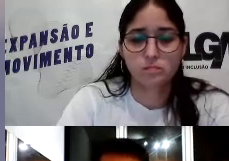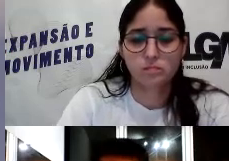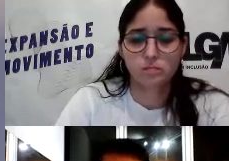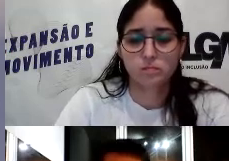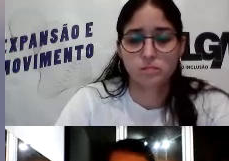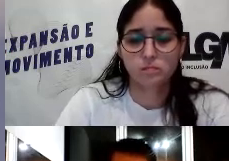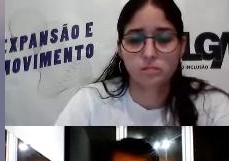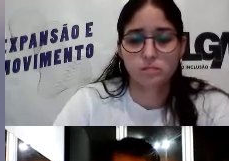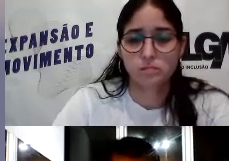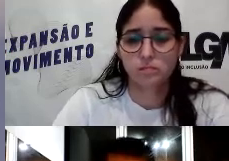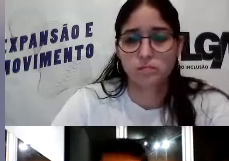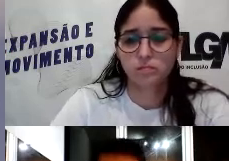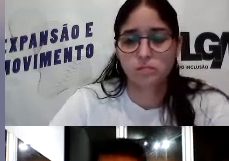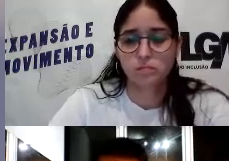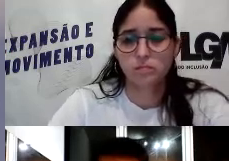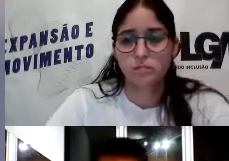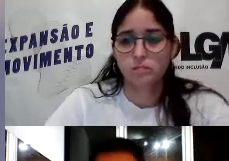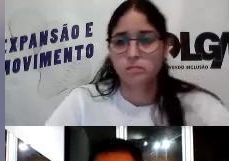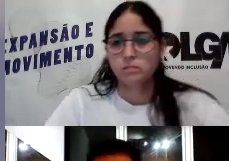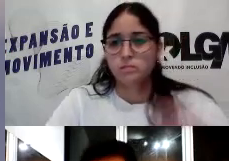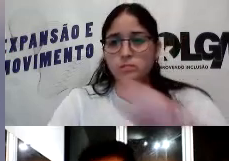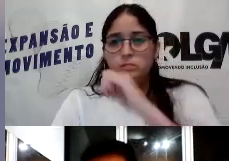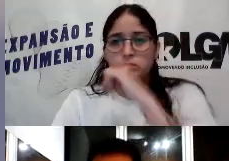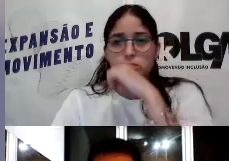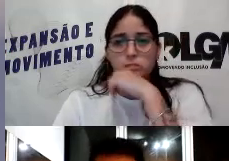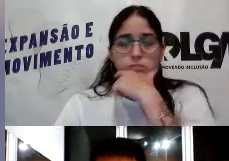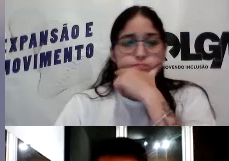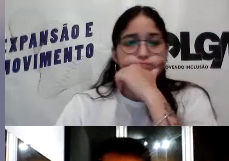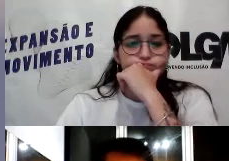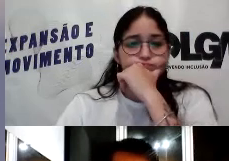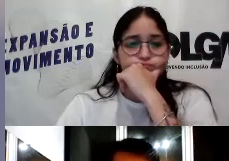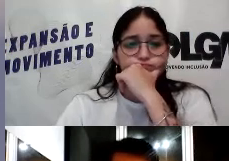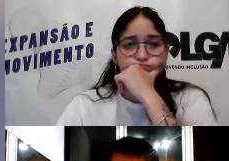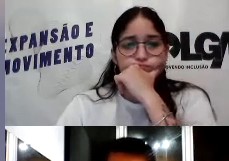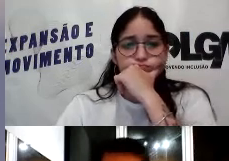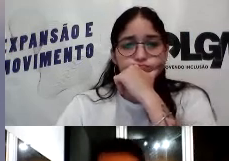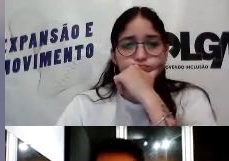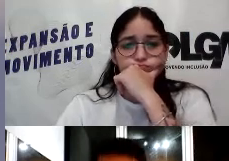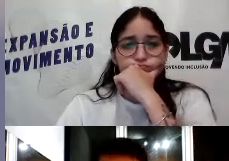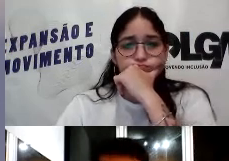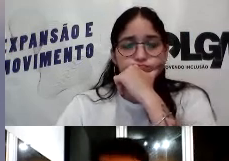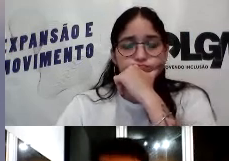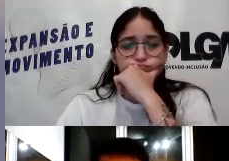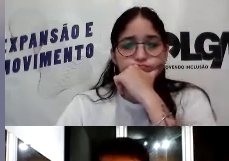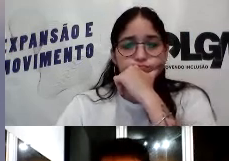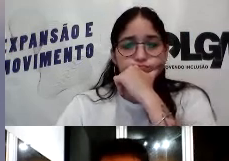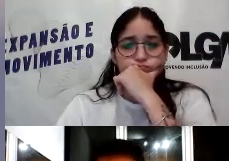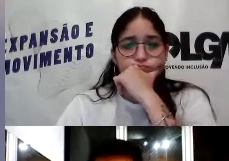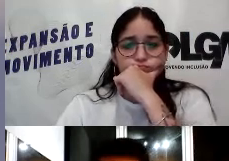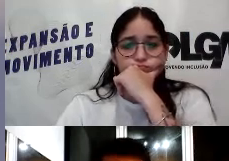Rodolfo: você quer contar para a Flávia, para sua esposa, já que vocês têm mais intimidade, você quer oferecer o diagnóstico para